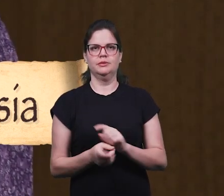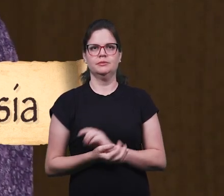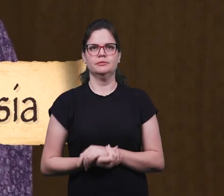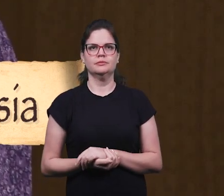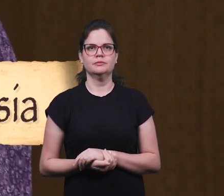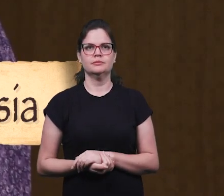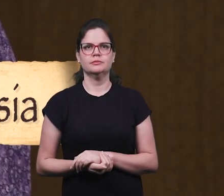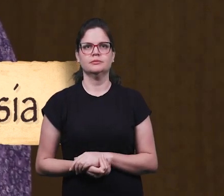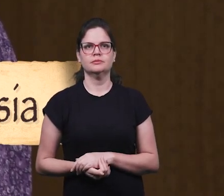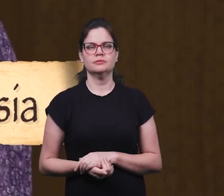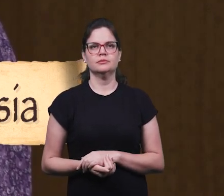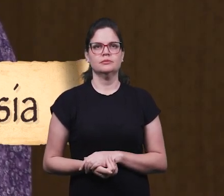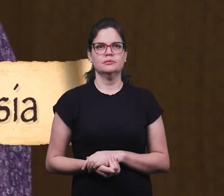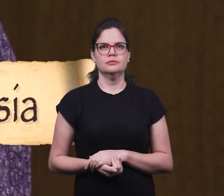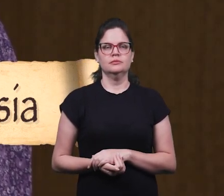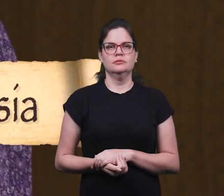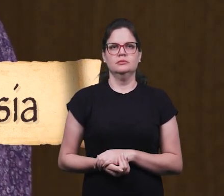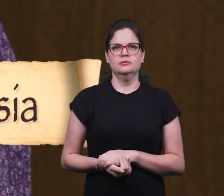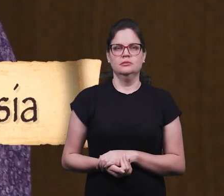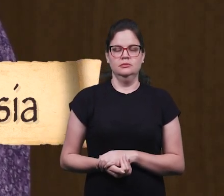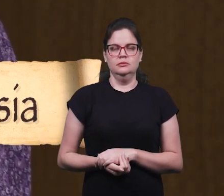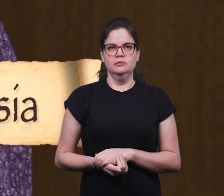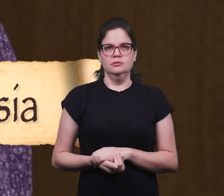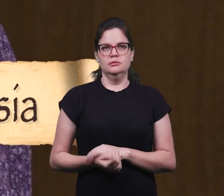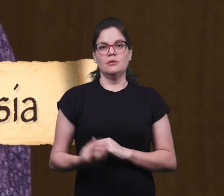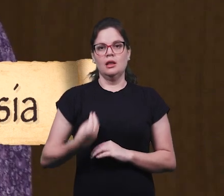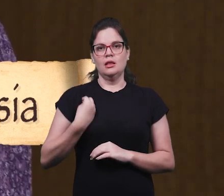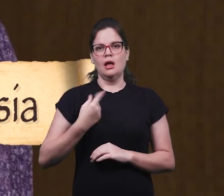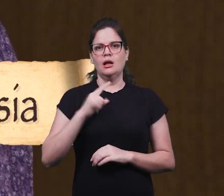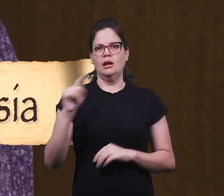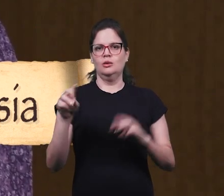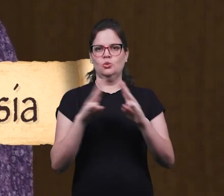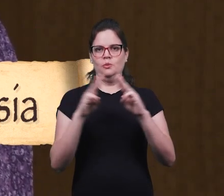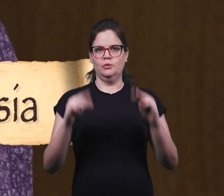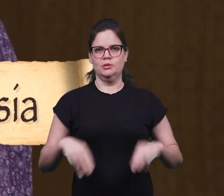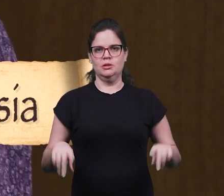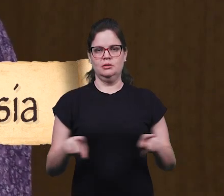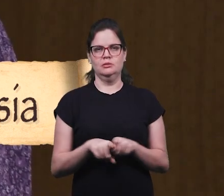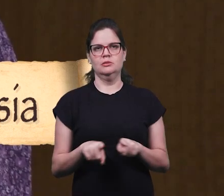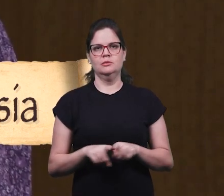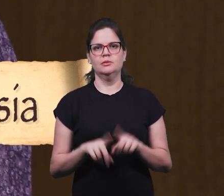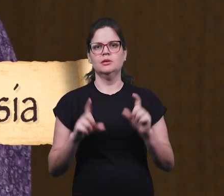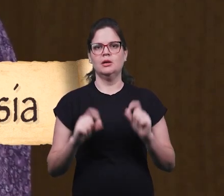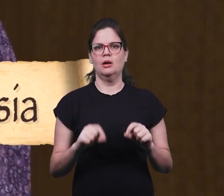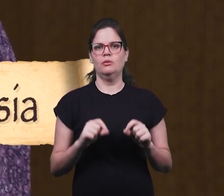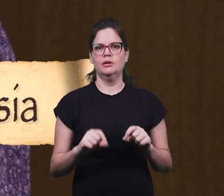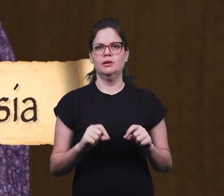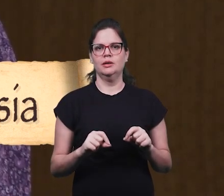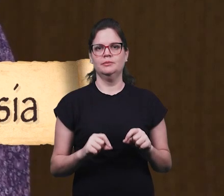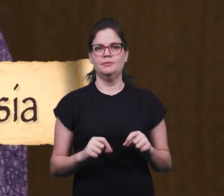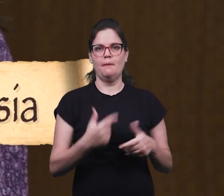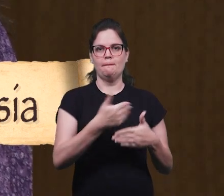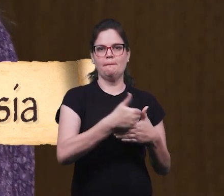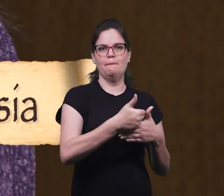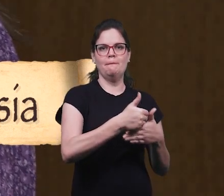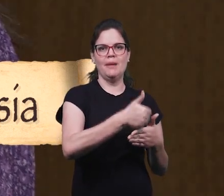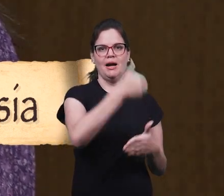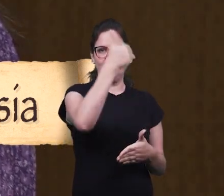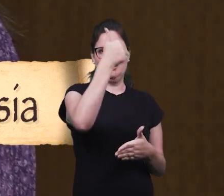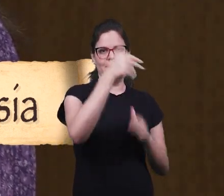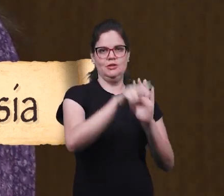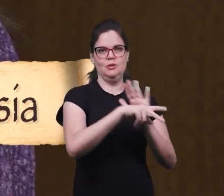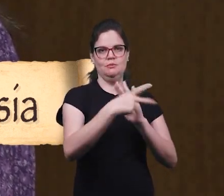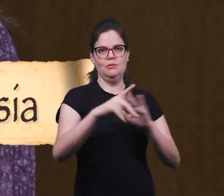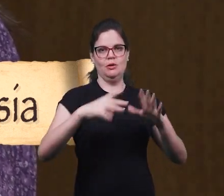também, que também está preservado lá no Museu Britânico, que são as paredes desse palácio que a